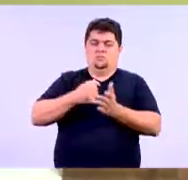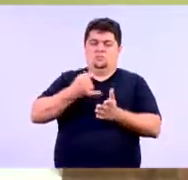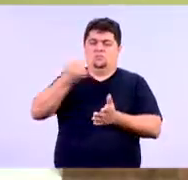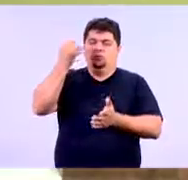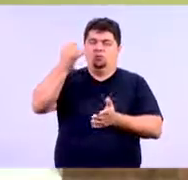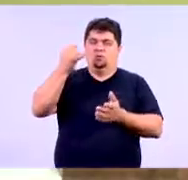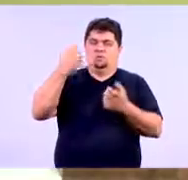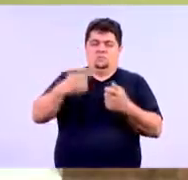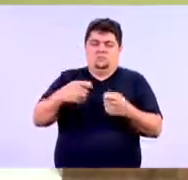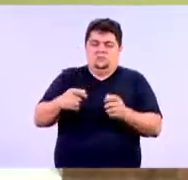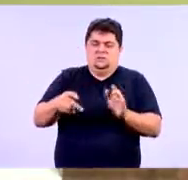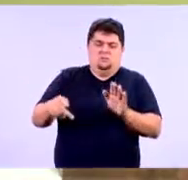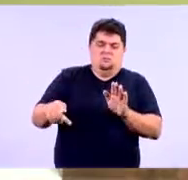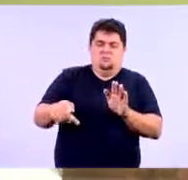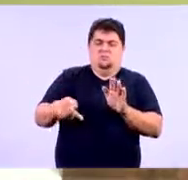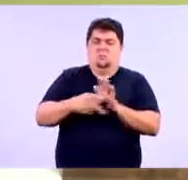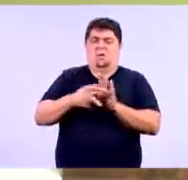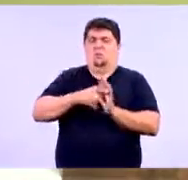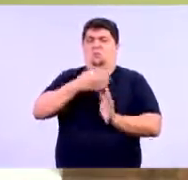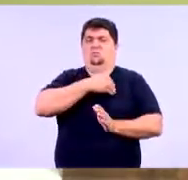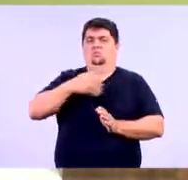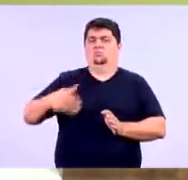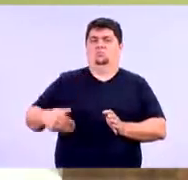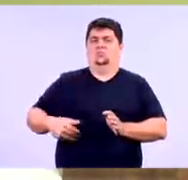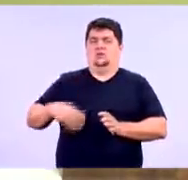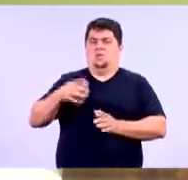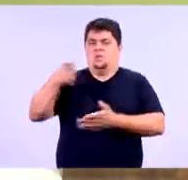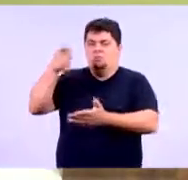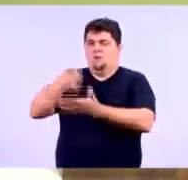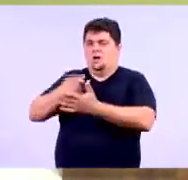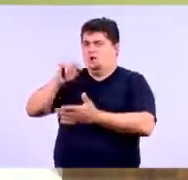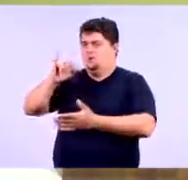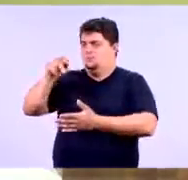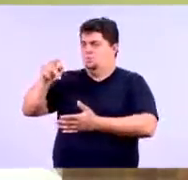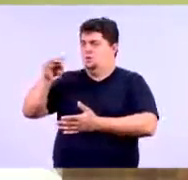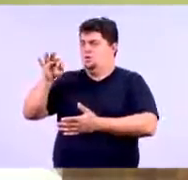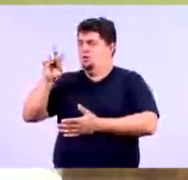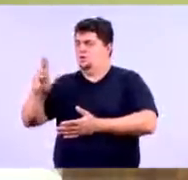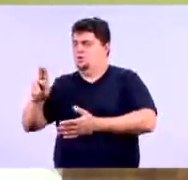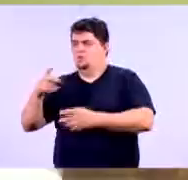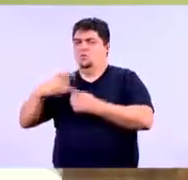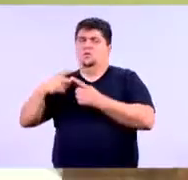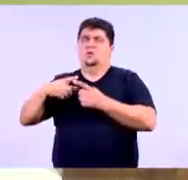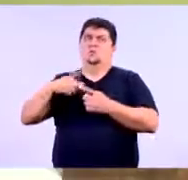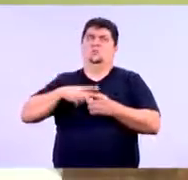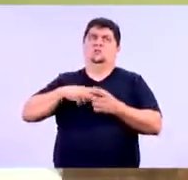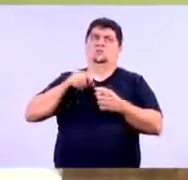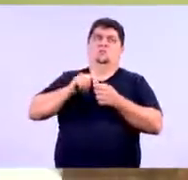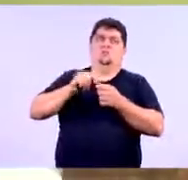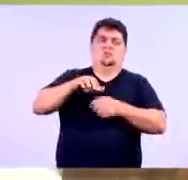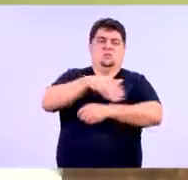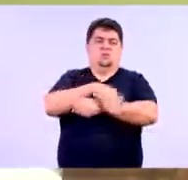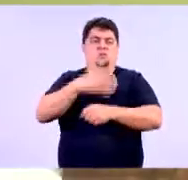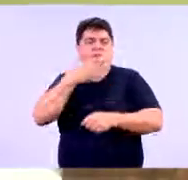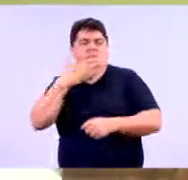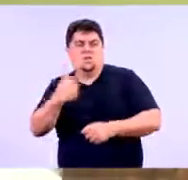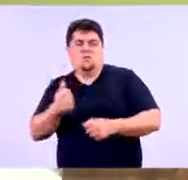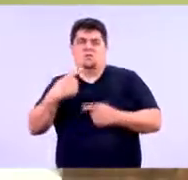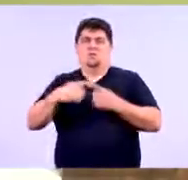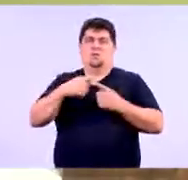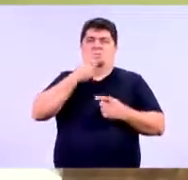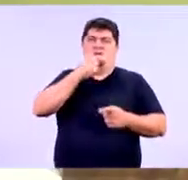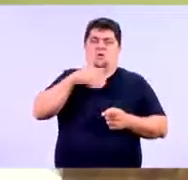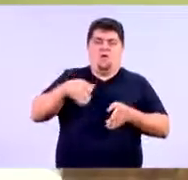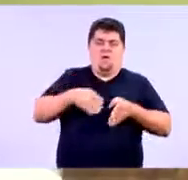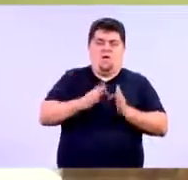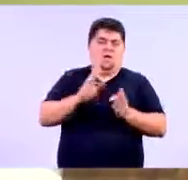de atividade estatal. Então, quando você paga o seu IPTU, não é porque eles têm que melhorar a sua rua, não é porque eles têm que colocar água